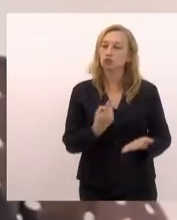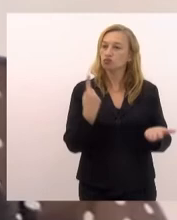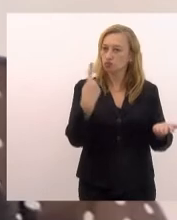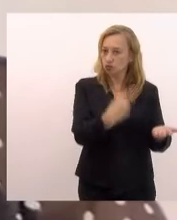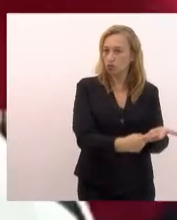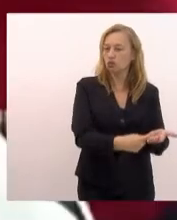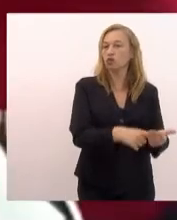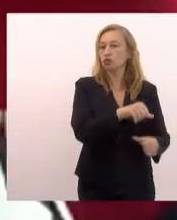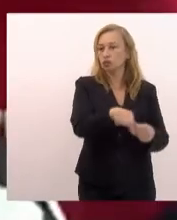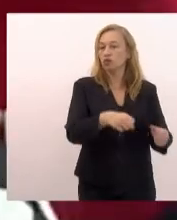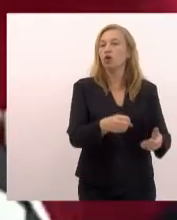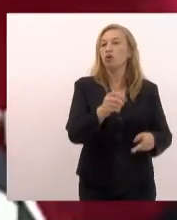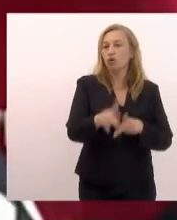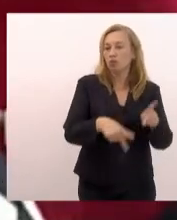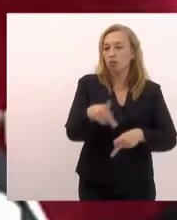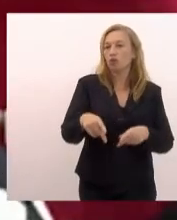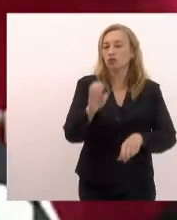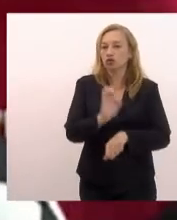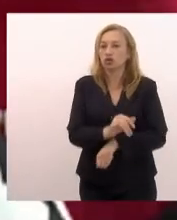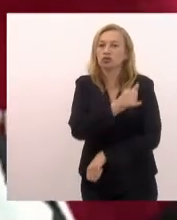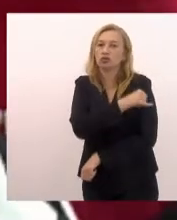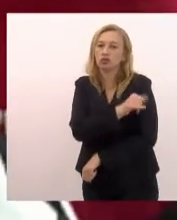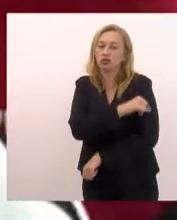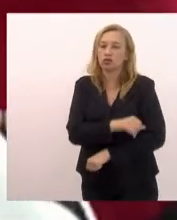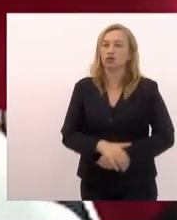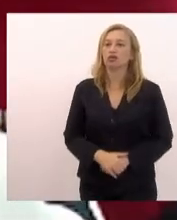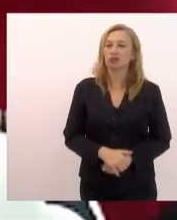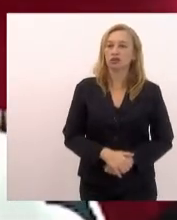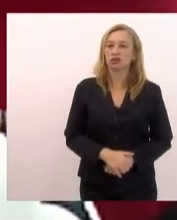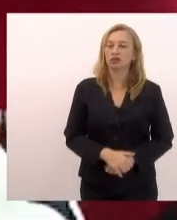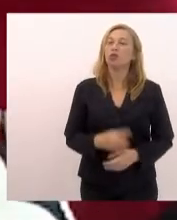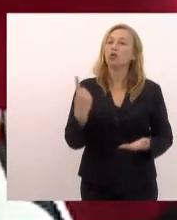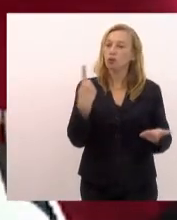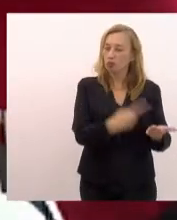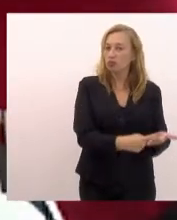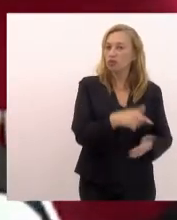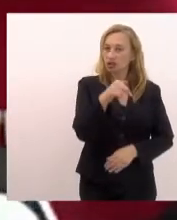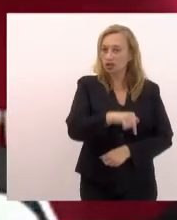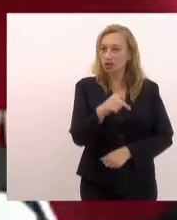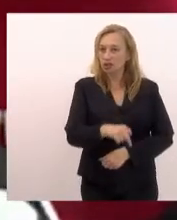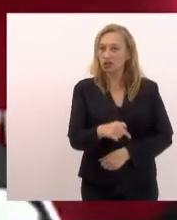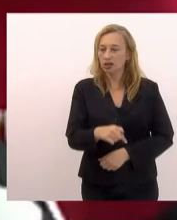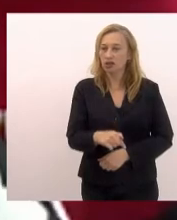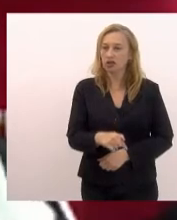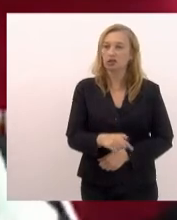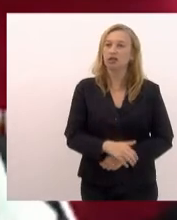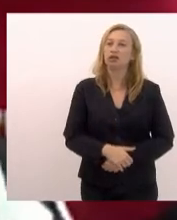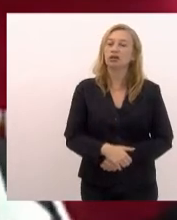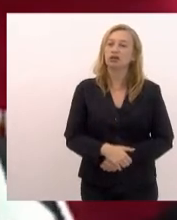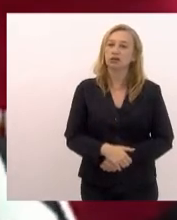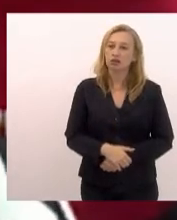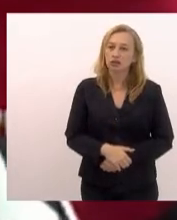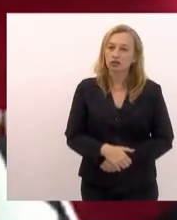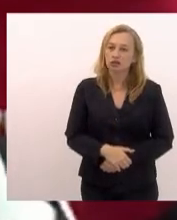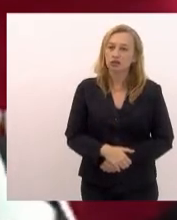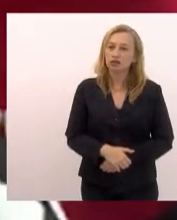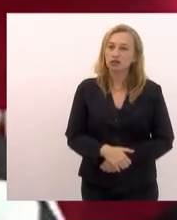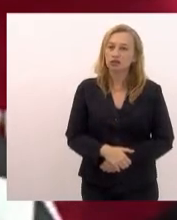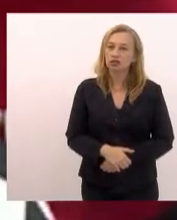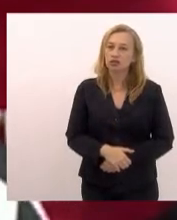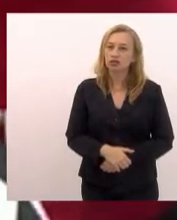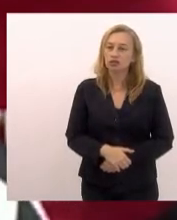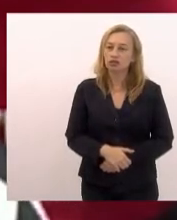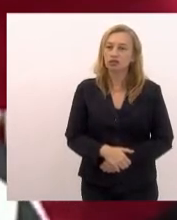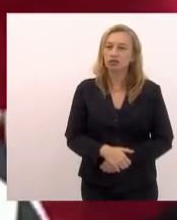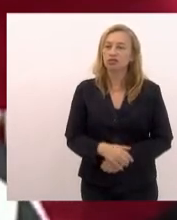com o povo do Estado do Rio de Janeiro, renovar o nosso compromisso aqui com a construção de uma sociedade justa,